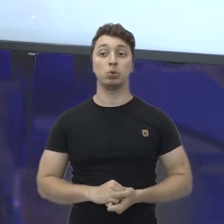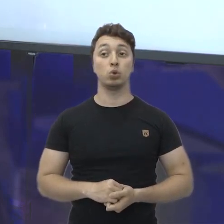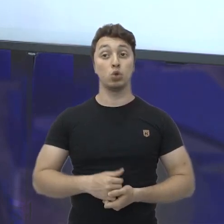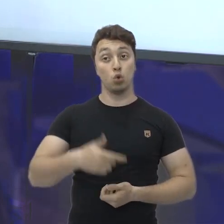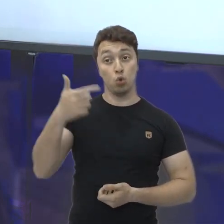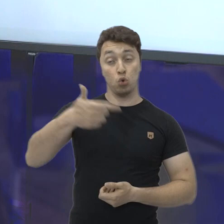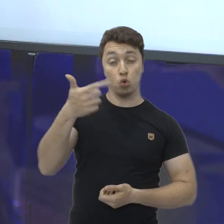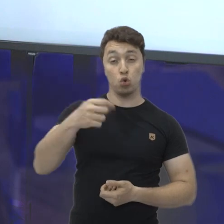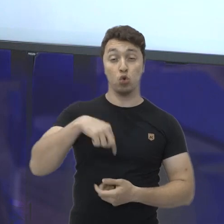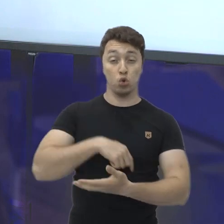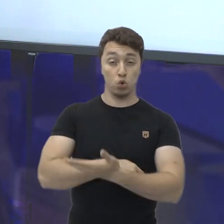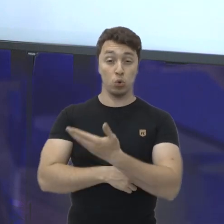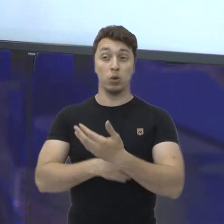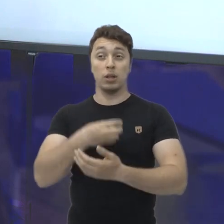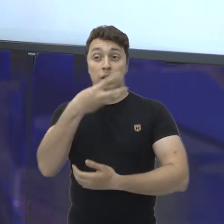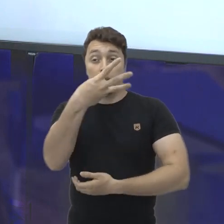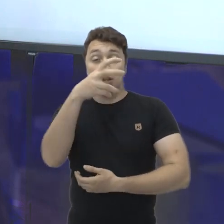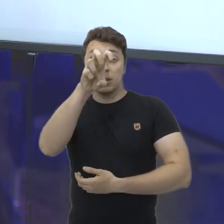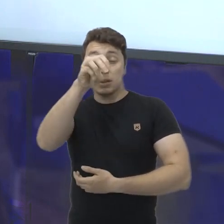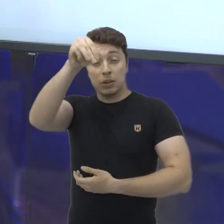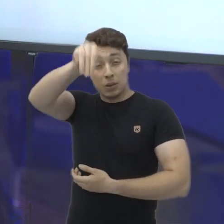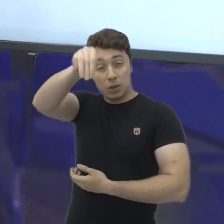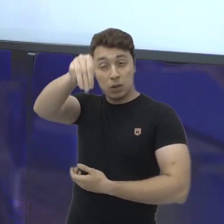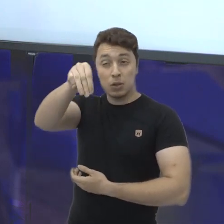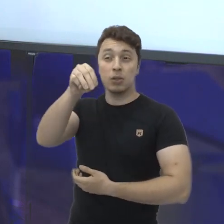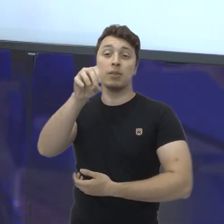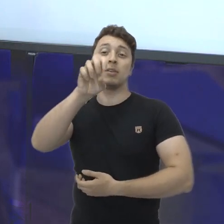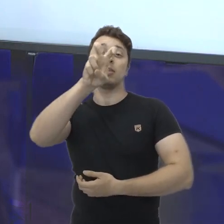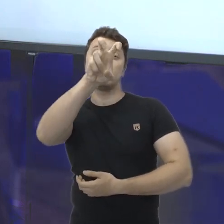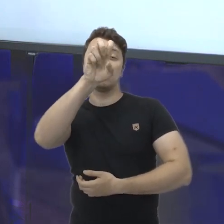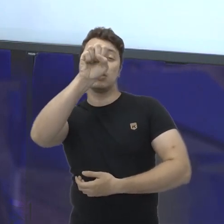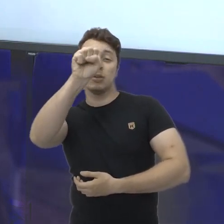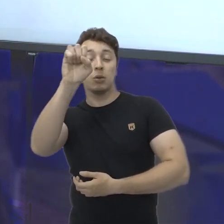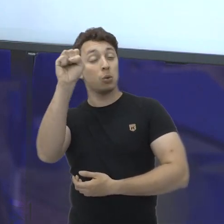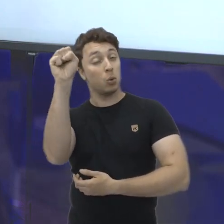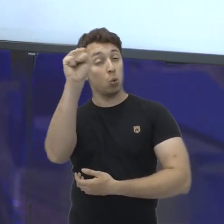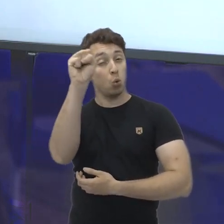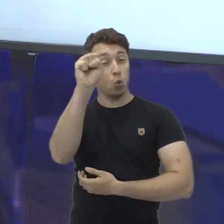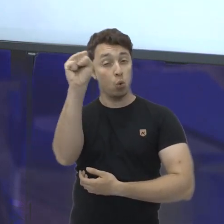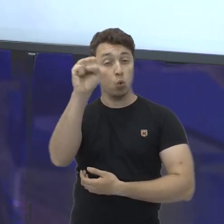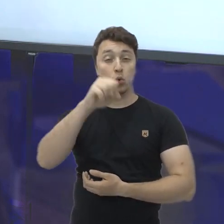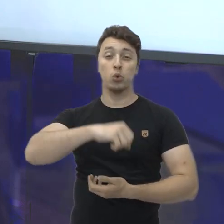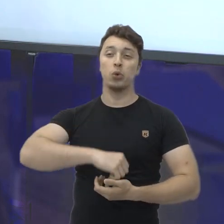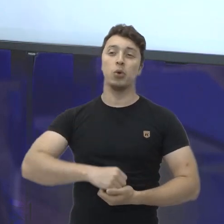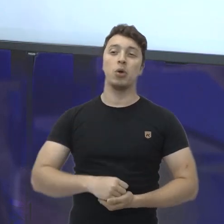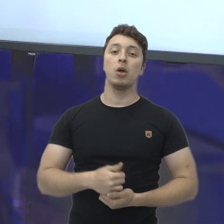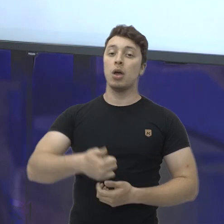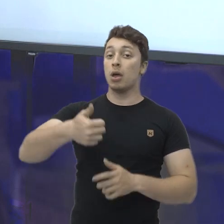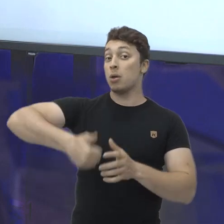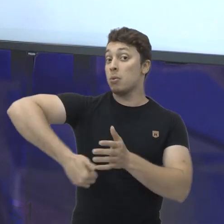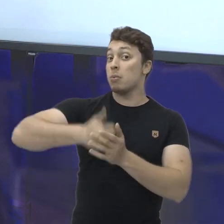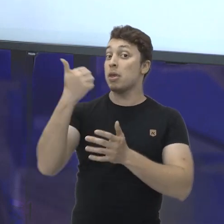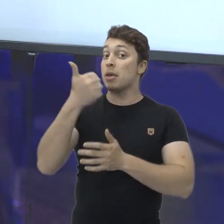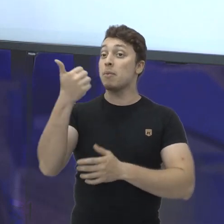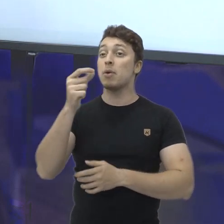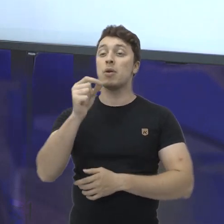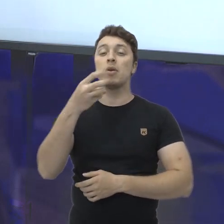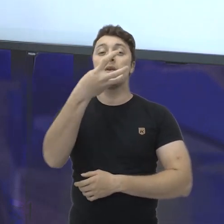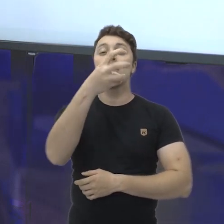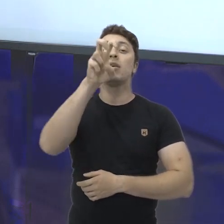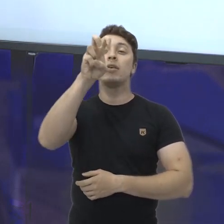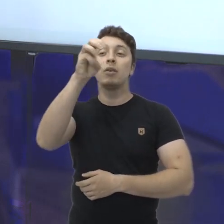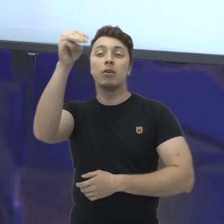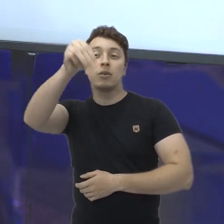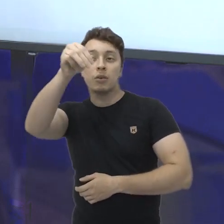segundo colocado ele fez em 35 minutos e 58 segundos e o primeiro colocado ele fez em